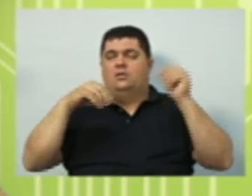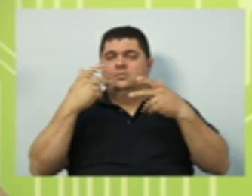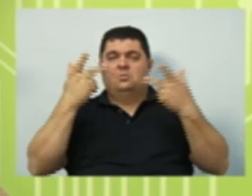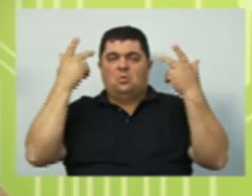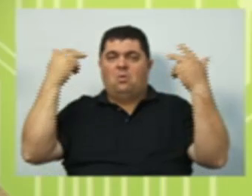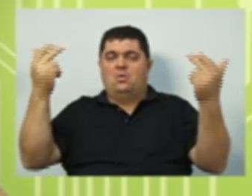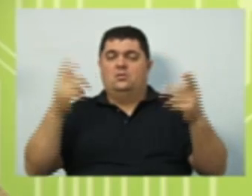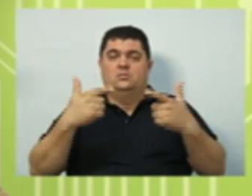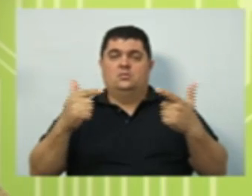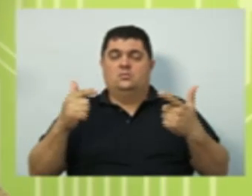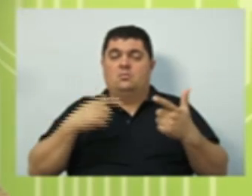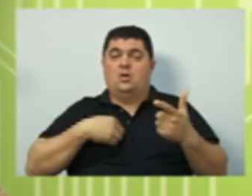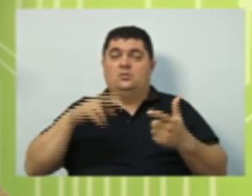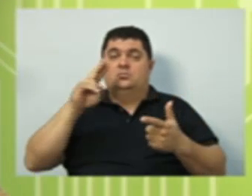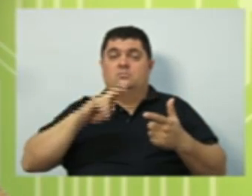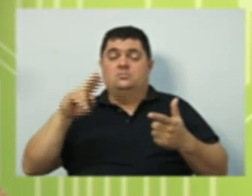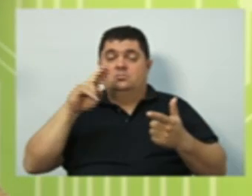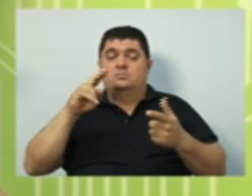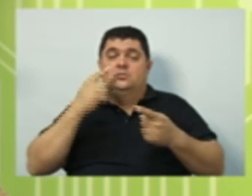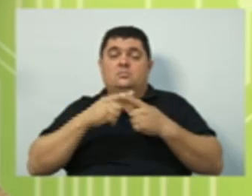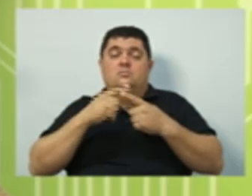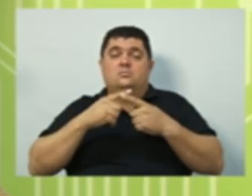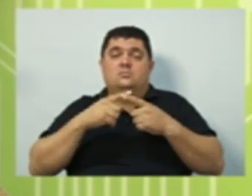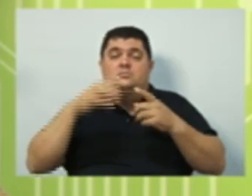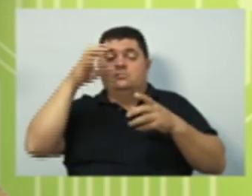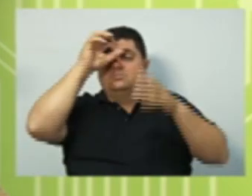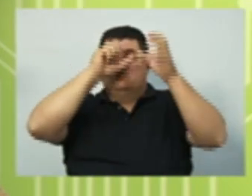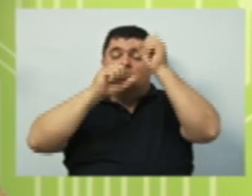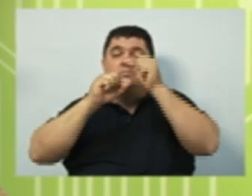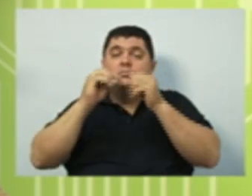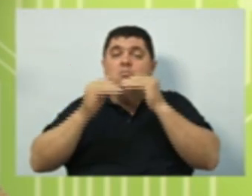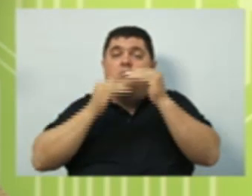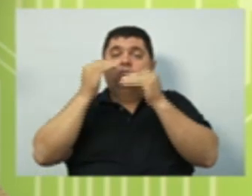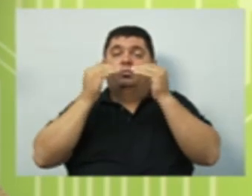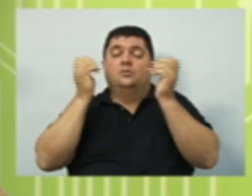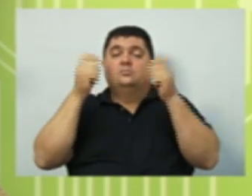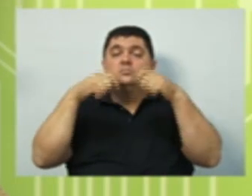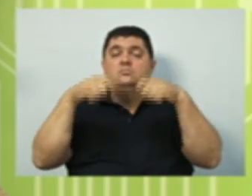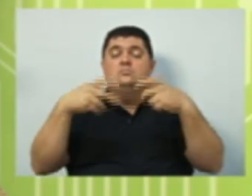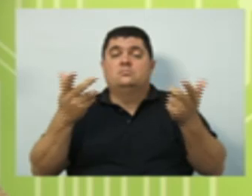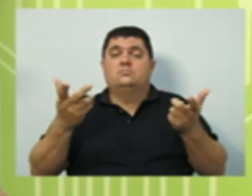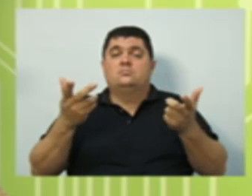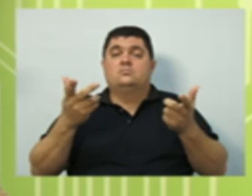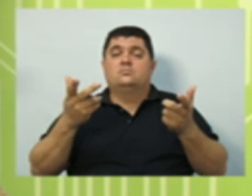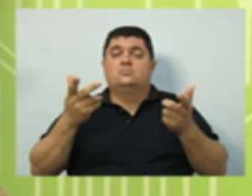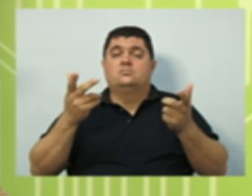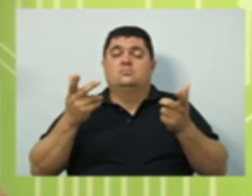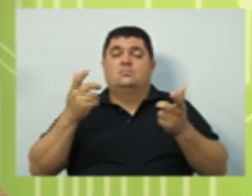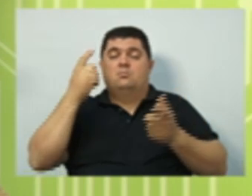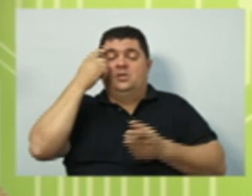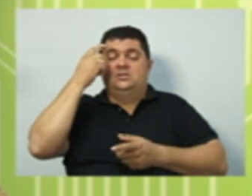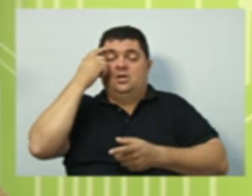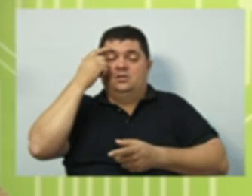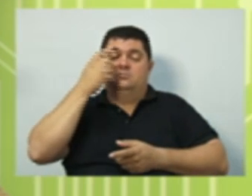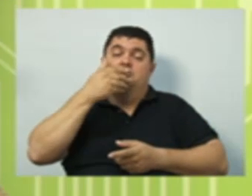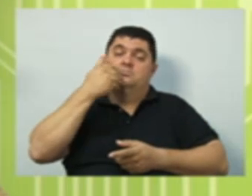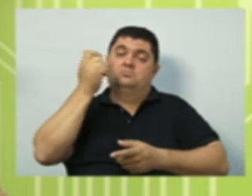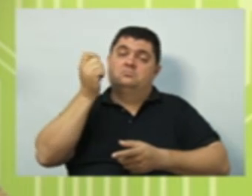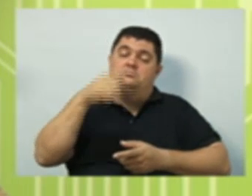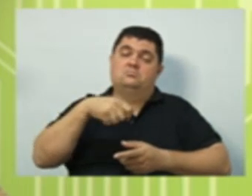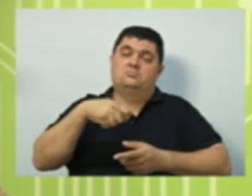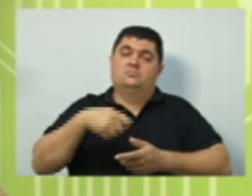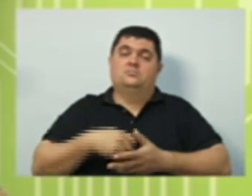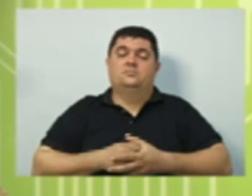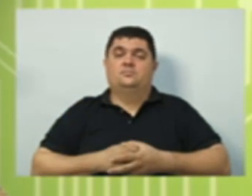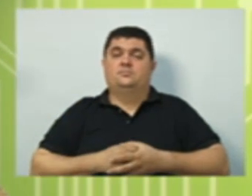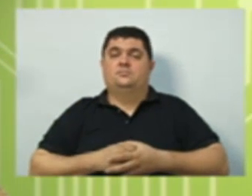mas utilizá-las para fomentar o que há de melhor em nós, nossa capacidade de pensar.